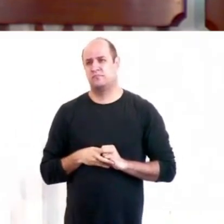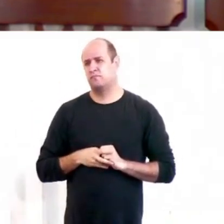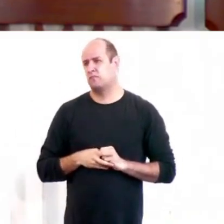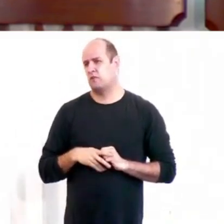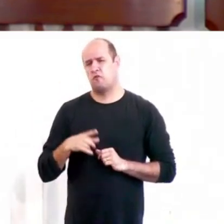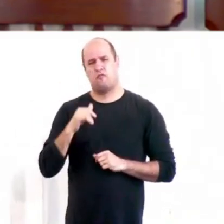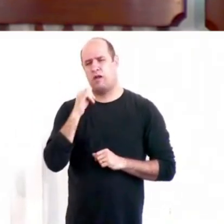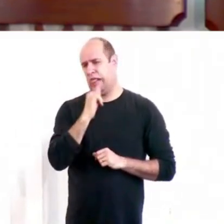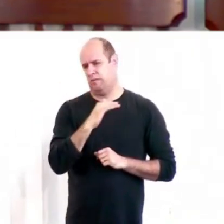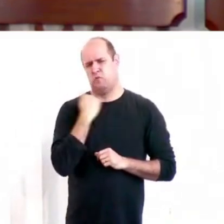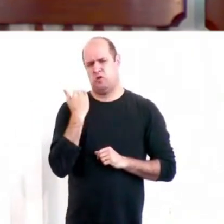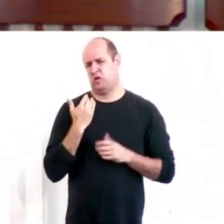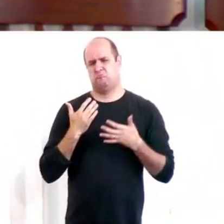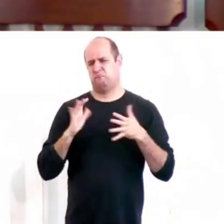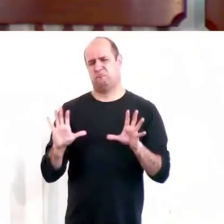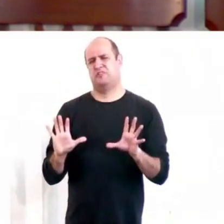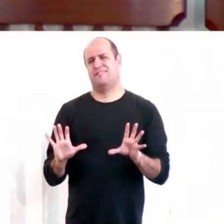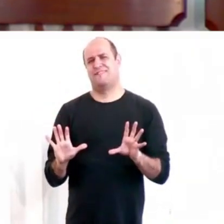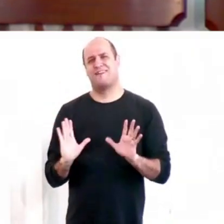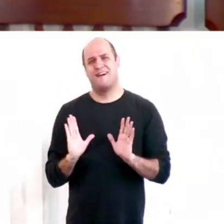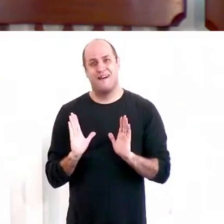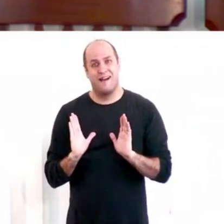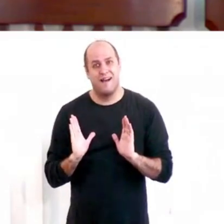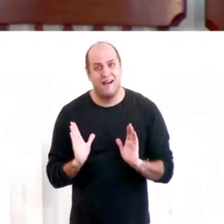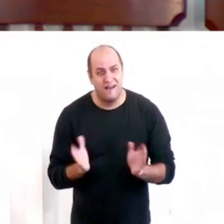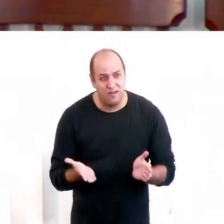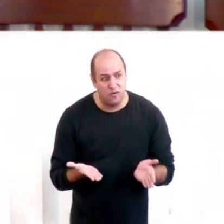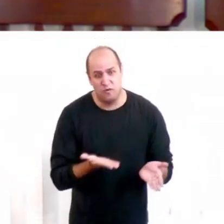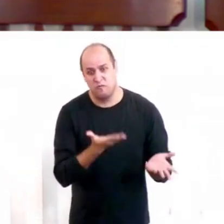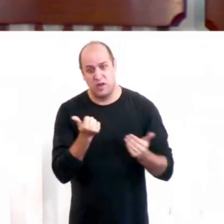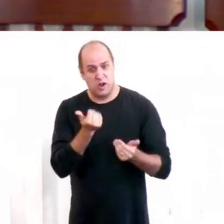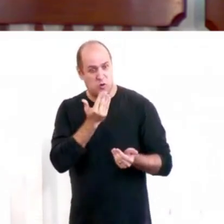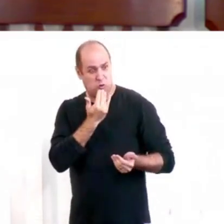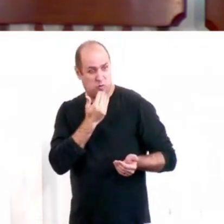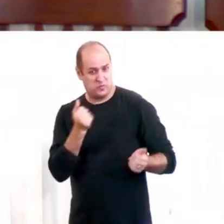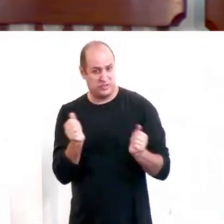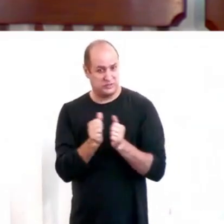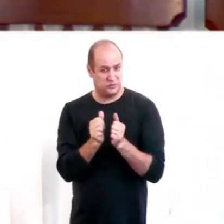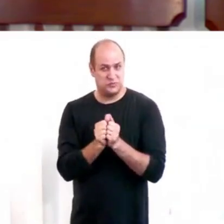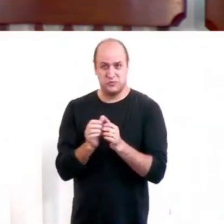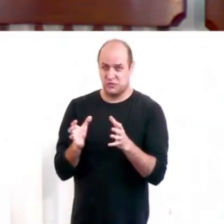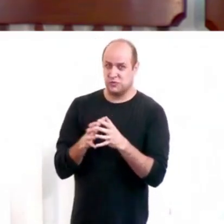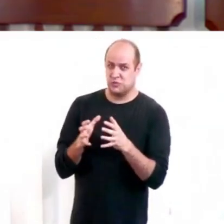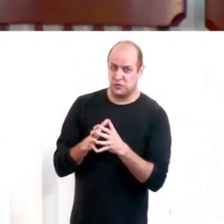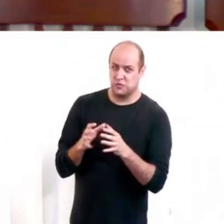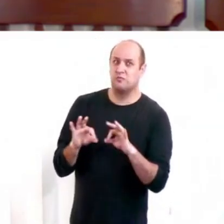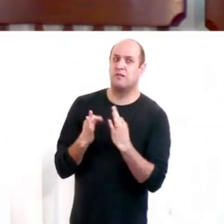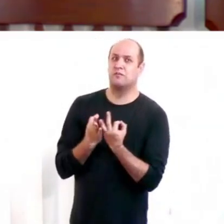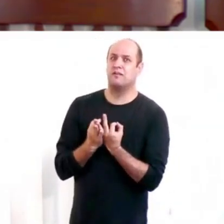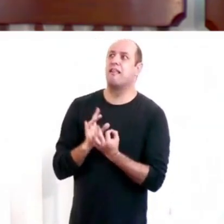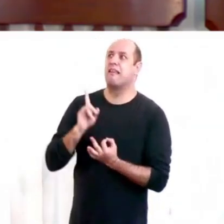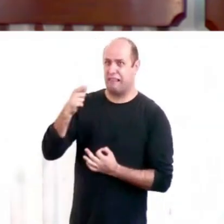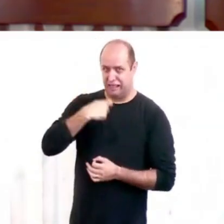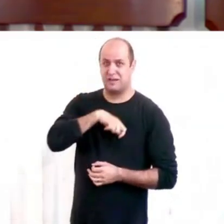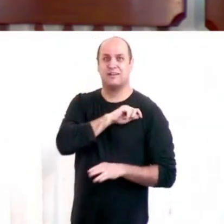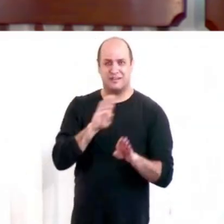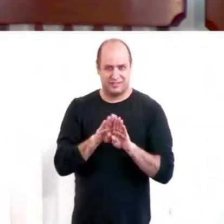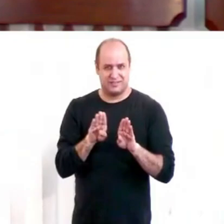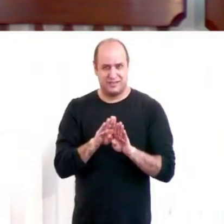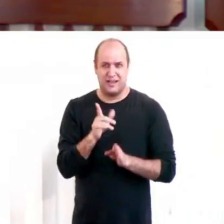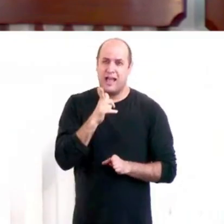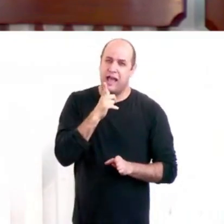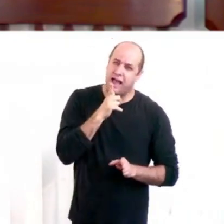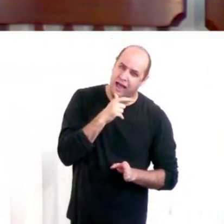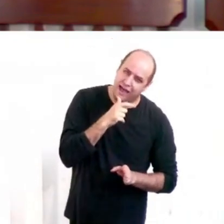suicídio, ela começa agora a oferecer até um lanche. Pensa que no familiar lá não tem? Já tem, água, às vezes